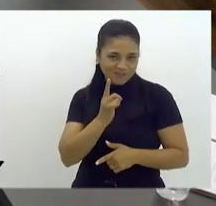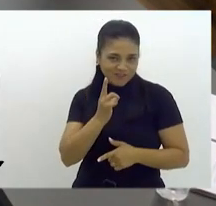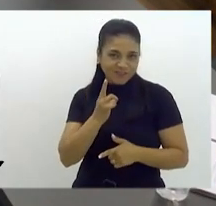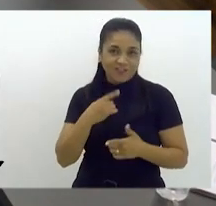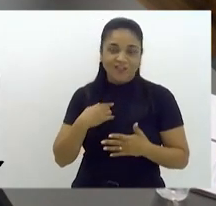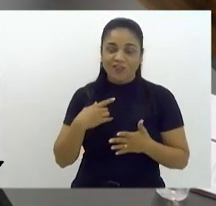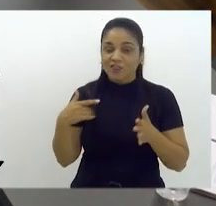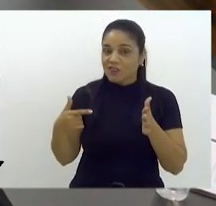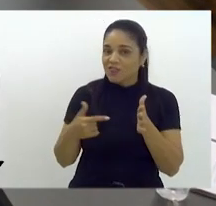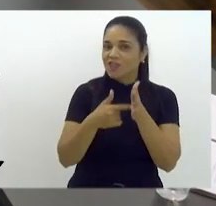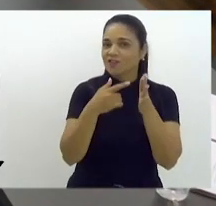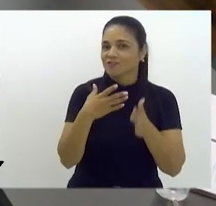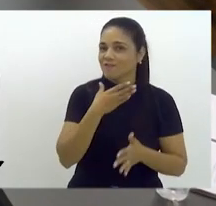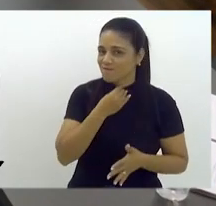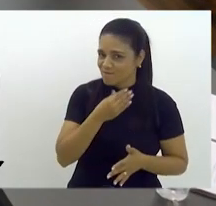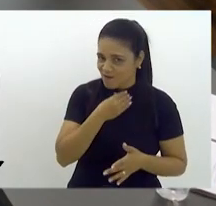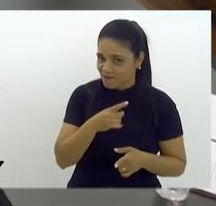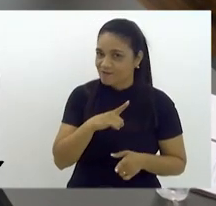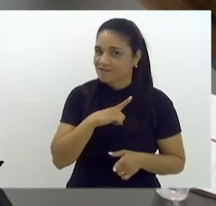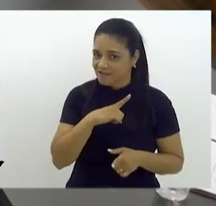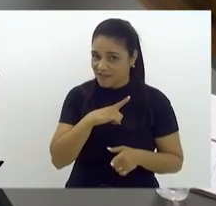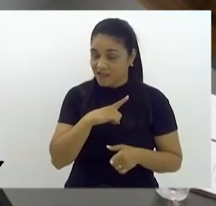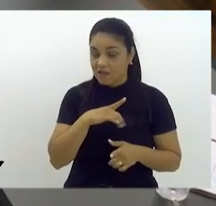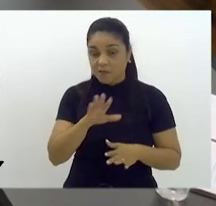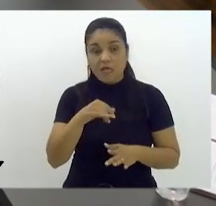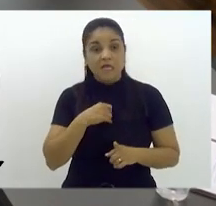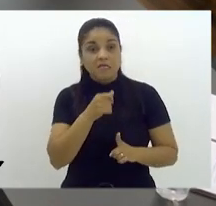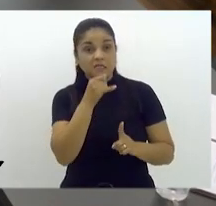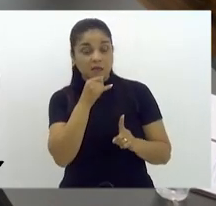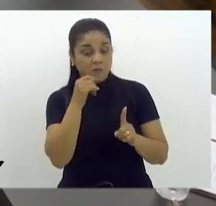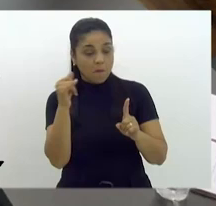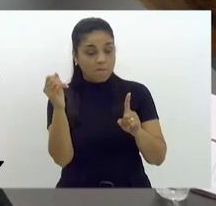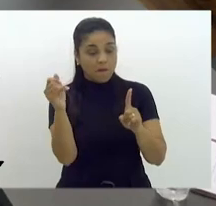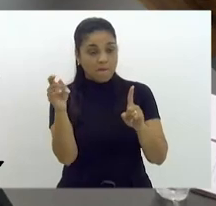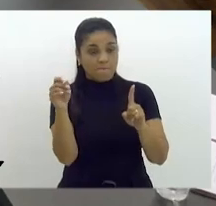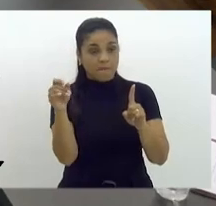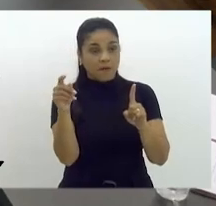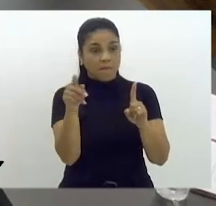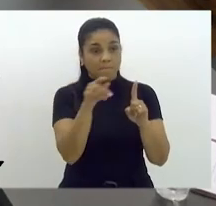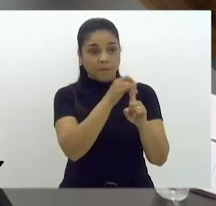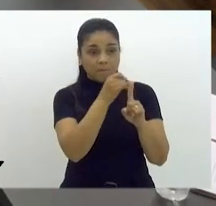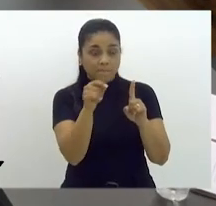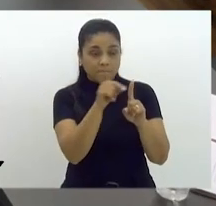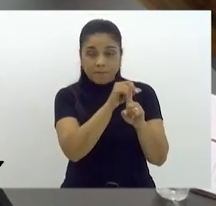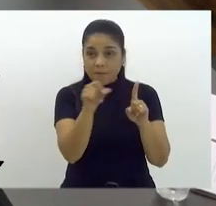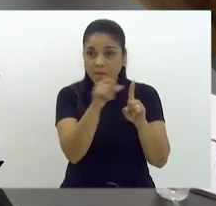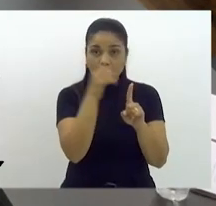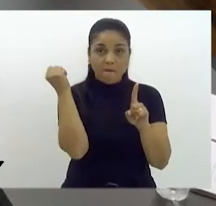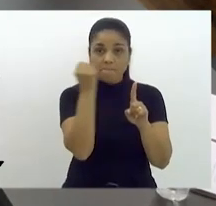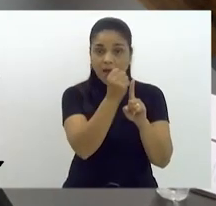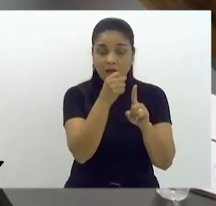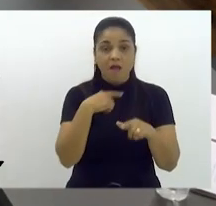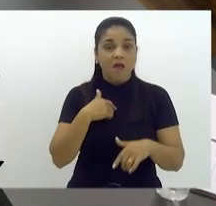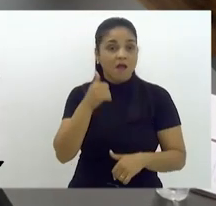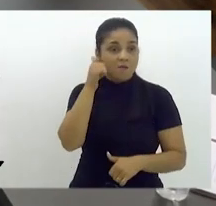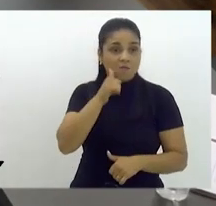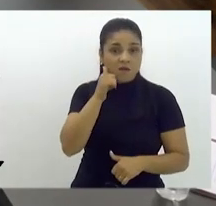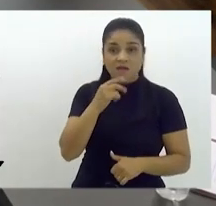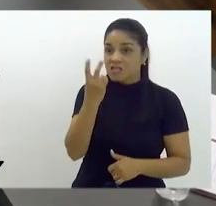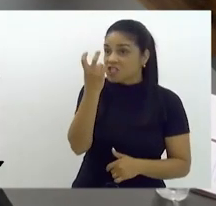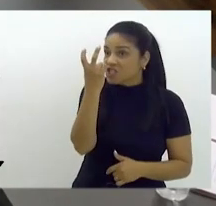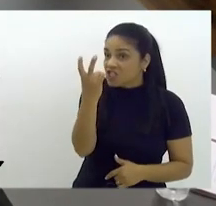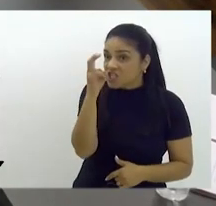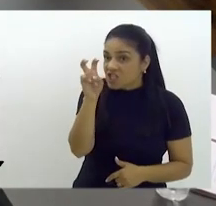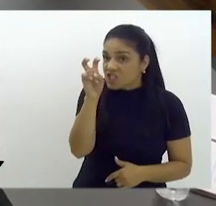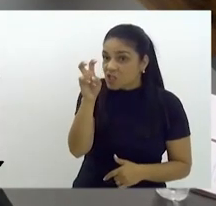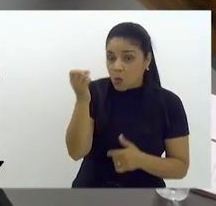protetiva para que não chegue nos finalmente a mulher morreu ela tinha cinco passagens falando lá que o cara tava agredindo e ninguém fez nada temos que